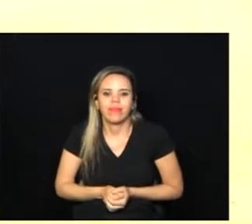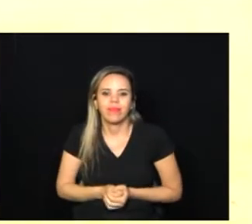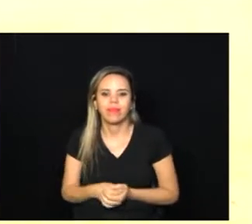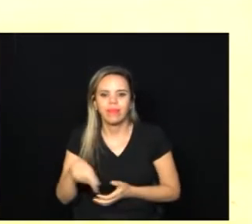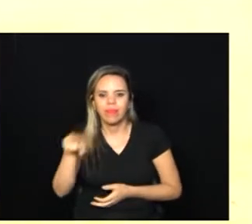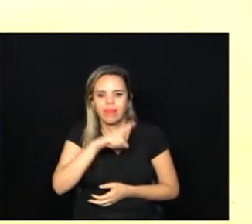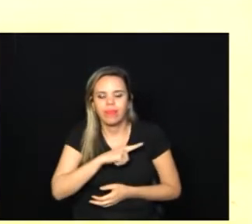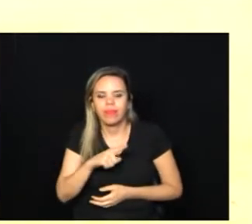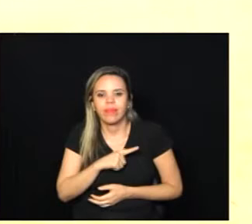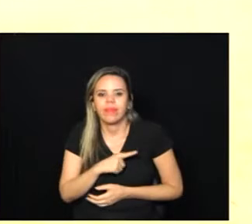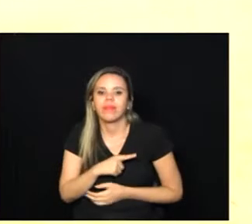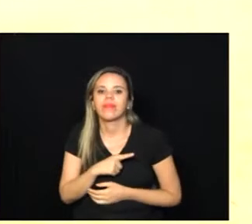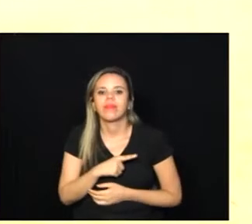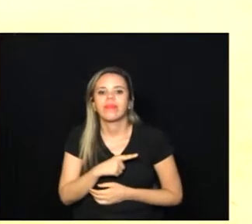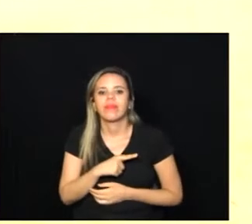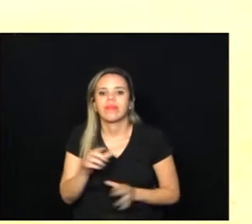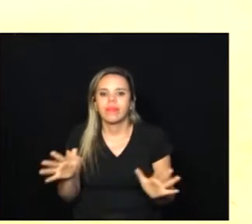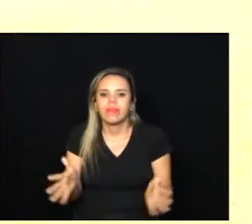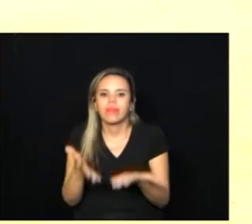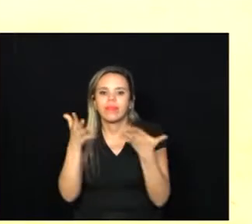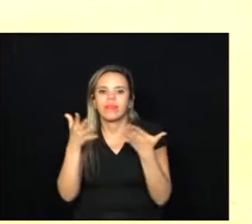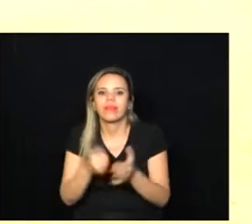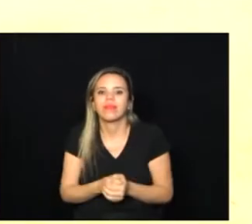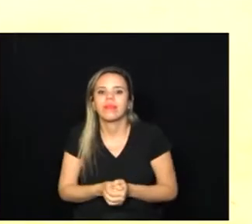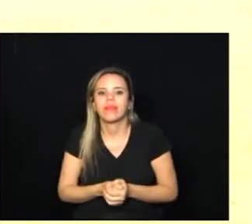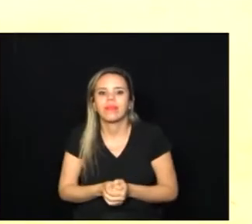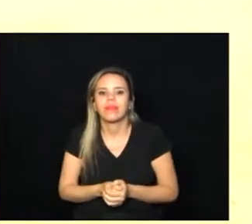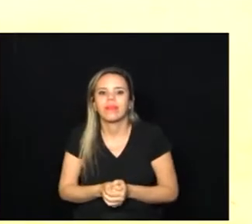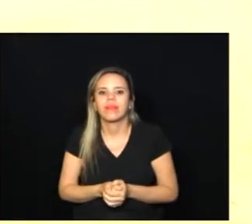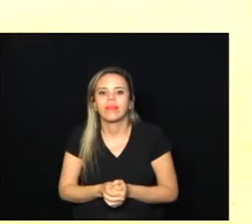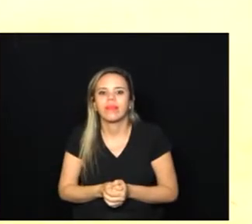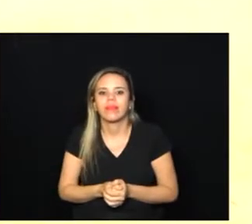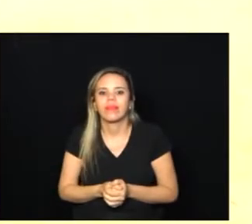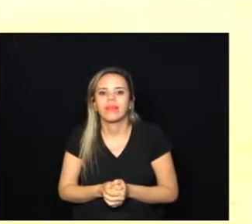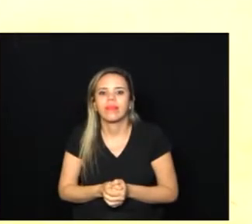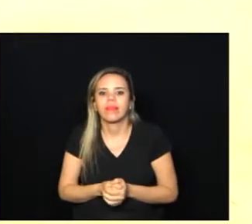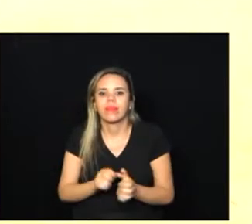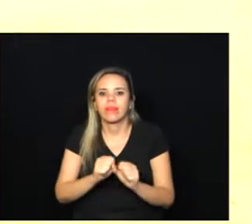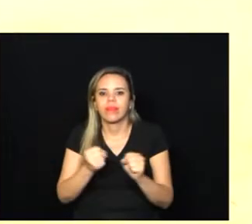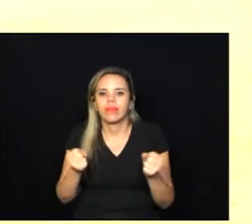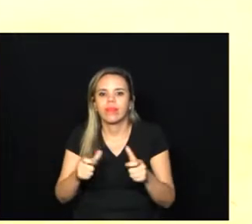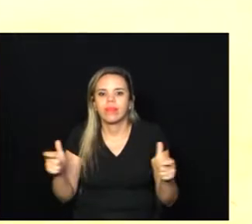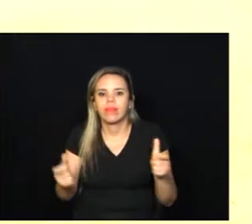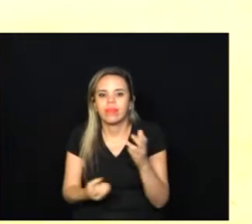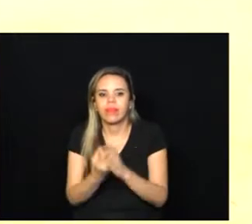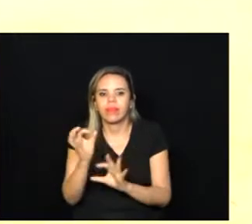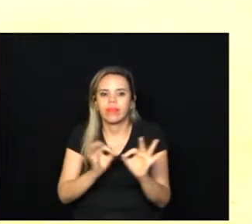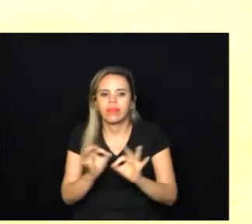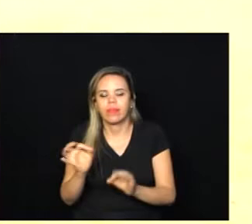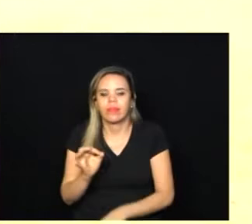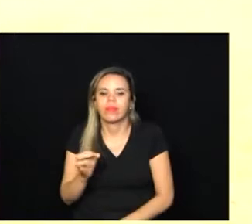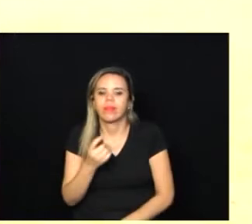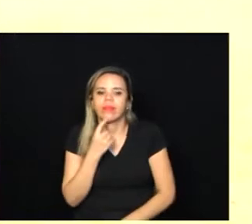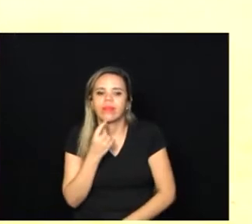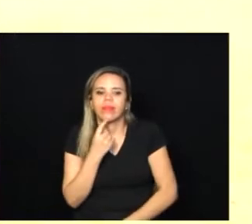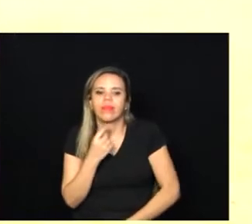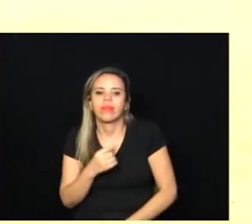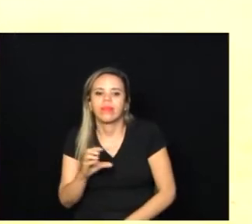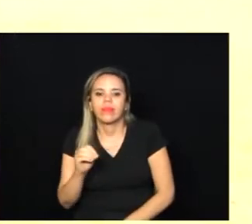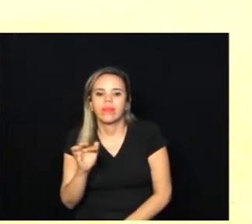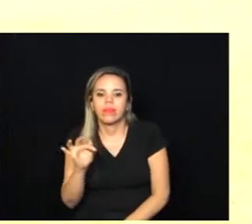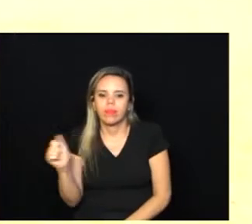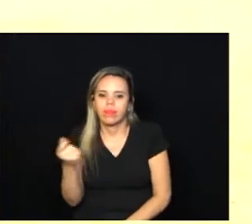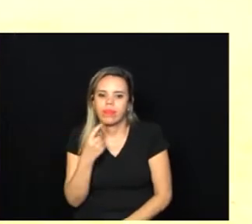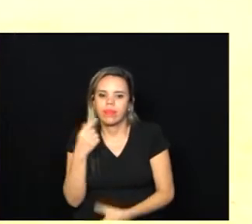ter proporcionado essa grande realização aí para a organização OFA aí de Campinas.